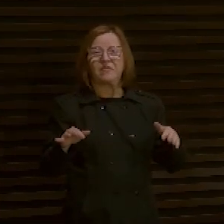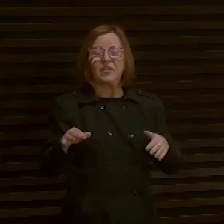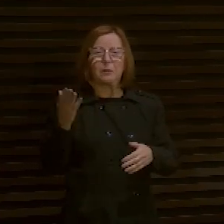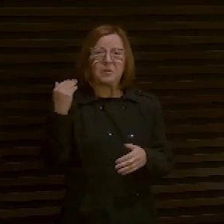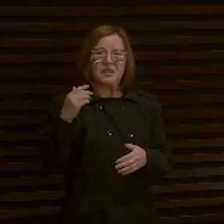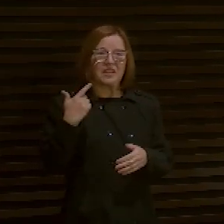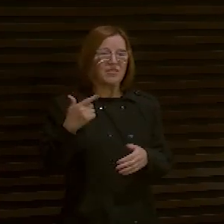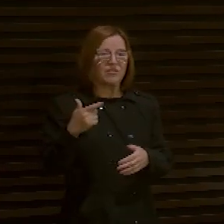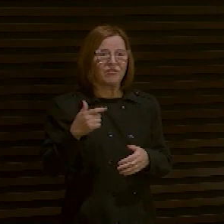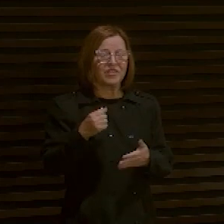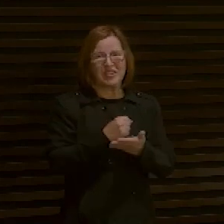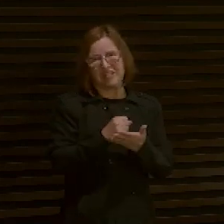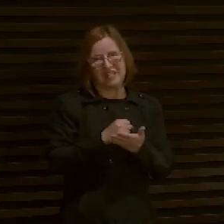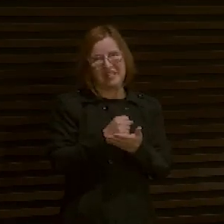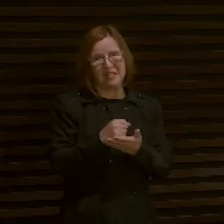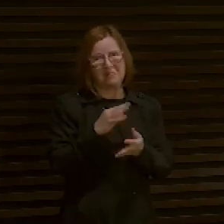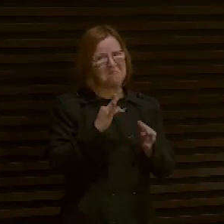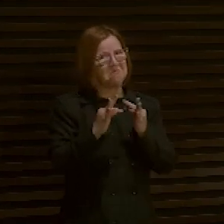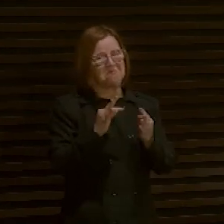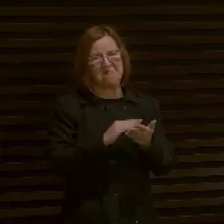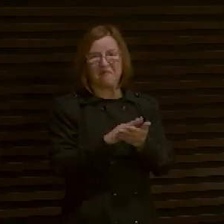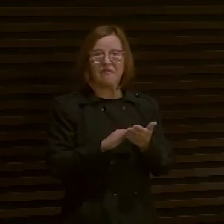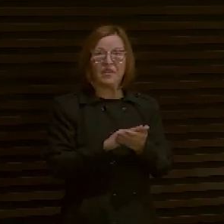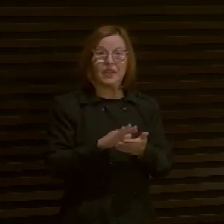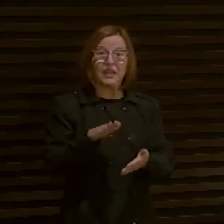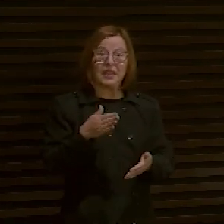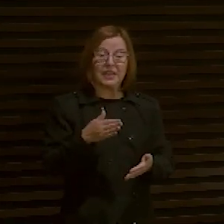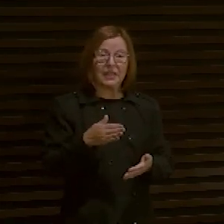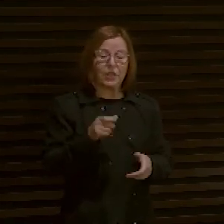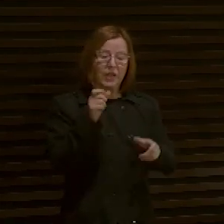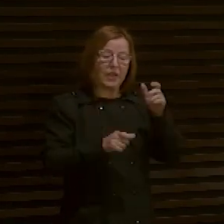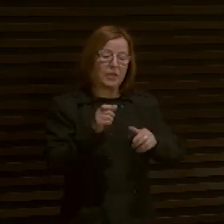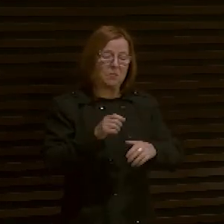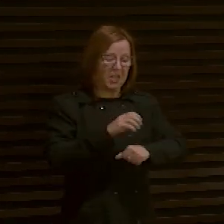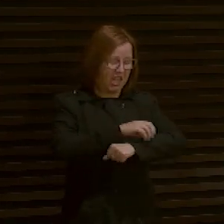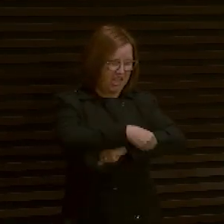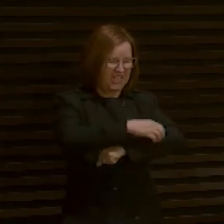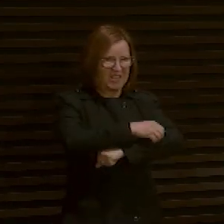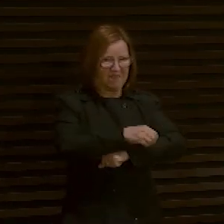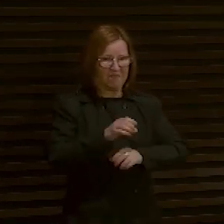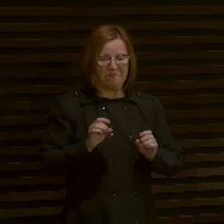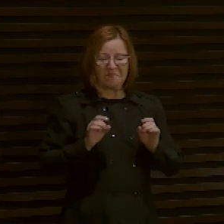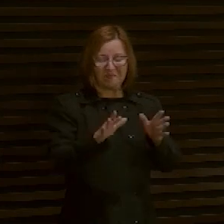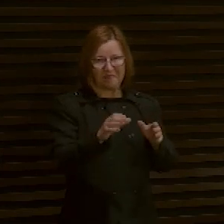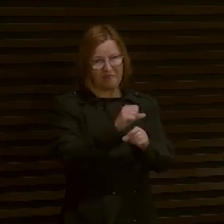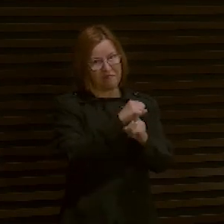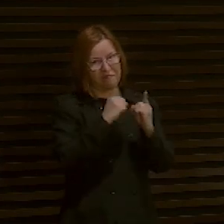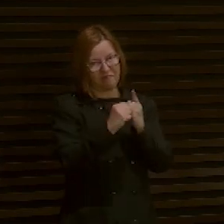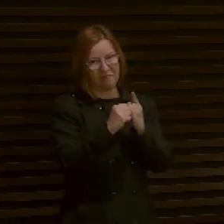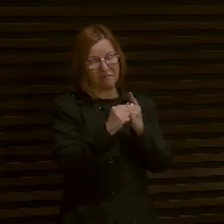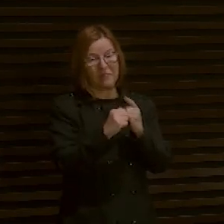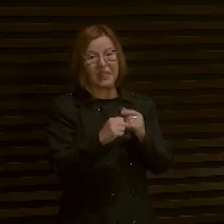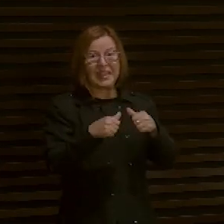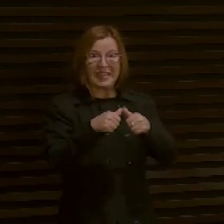tratamento. Então os leprosos, eles eram excluídos da sociedade. E a lepra também, ela sempre esteve